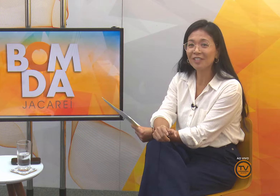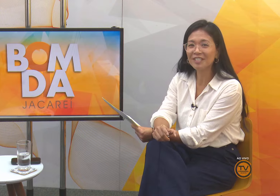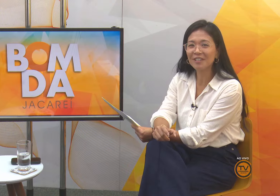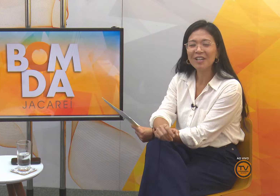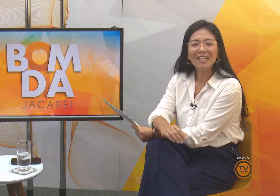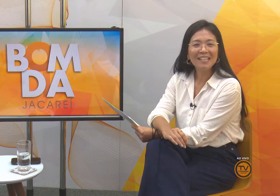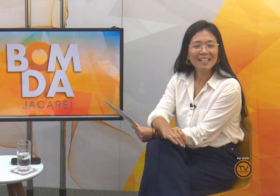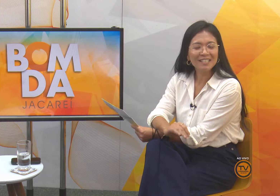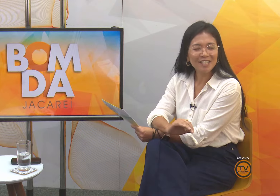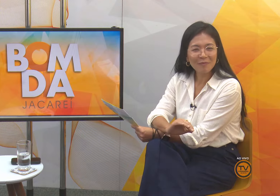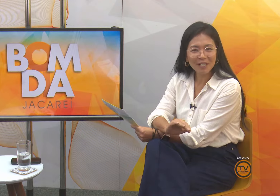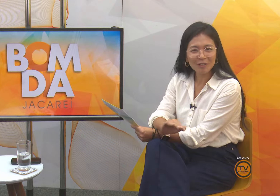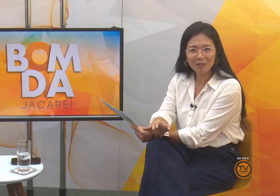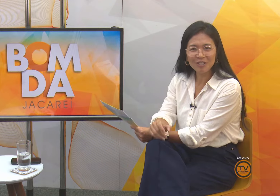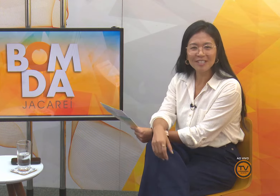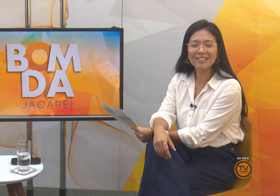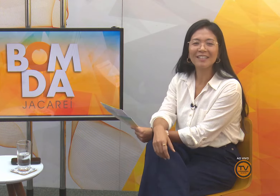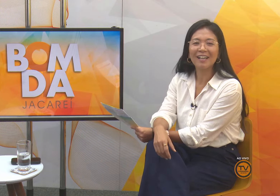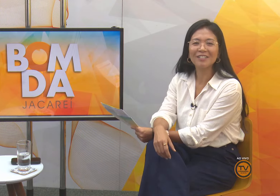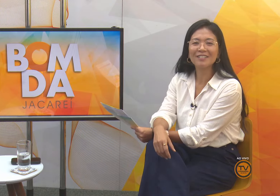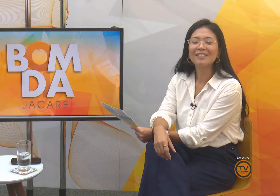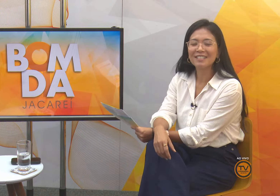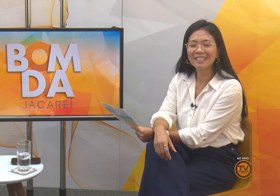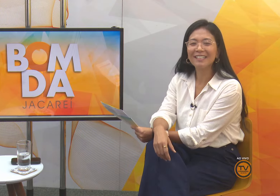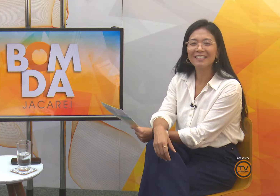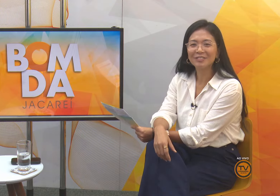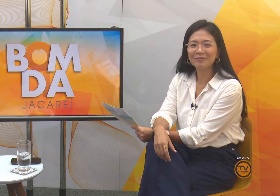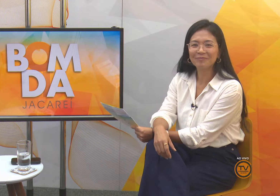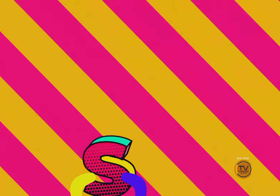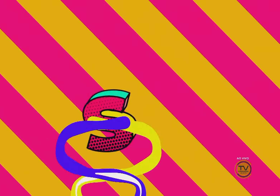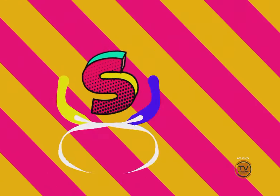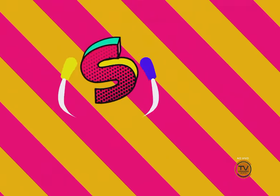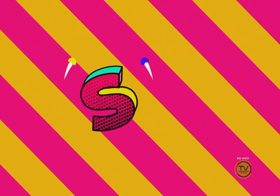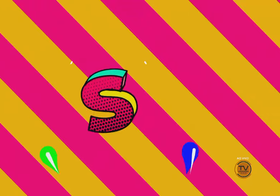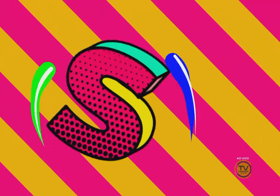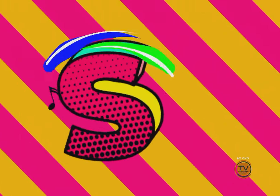de diversão e lazer para todas as idades. Se liga!